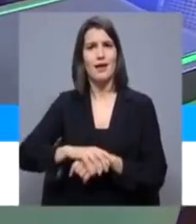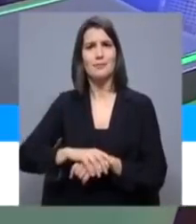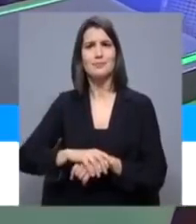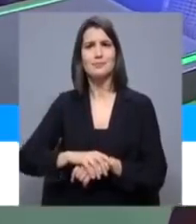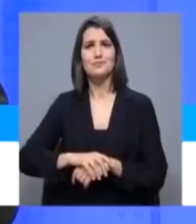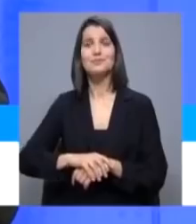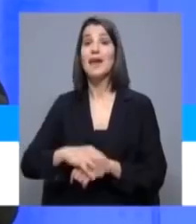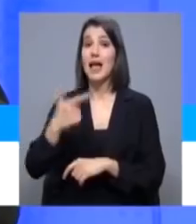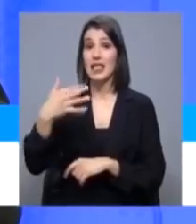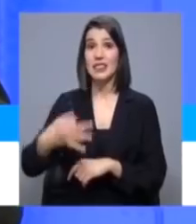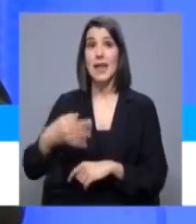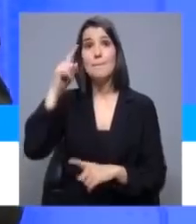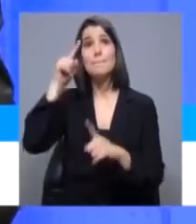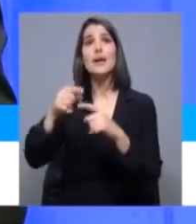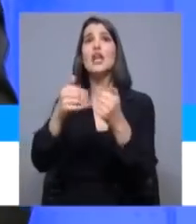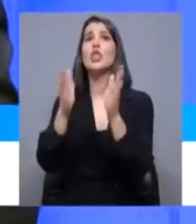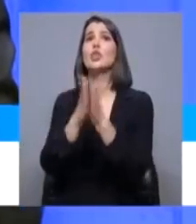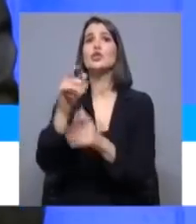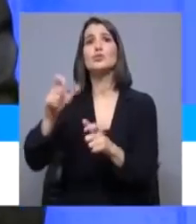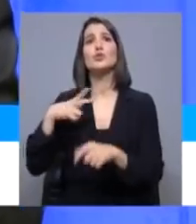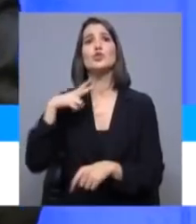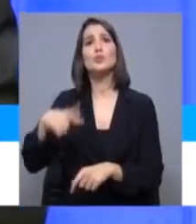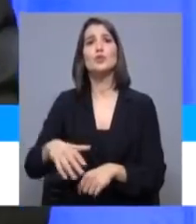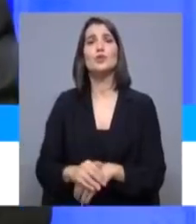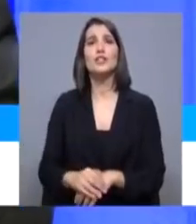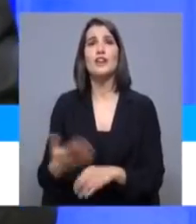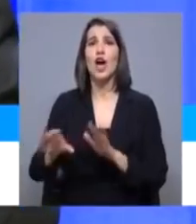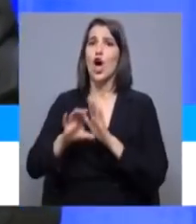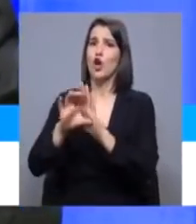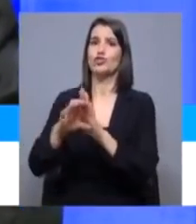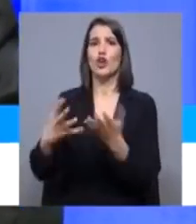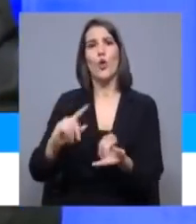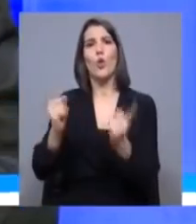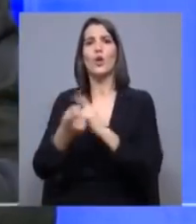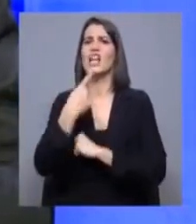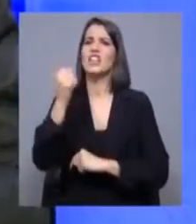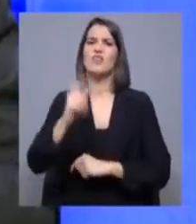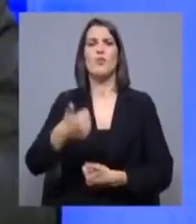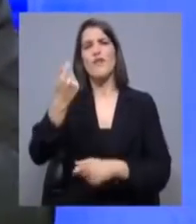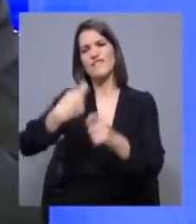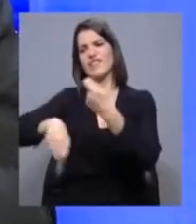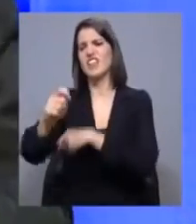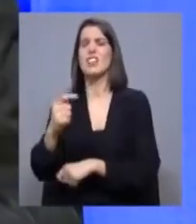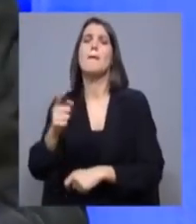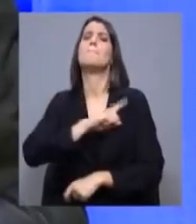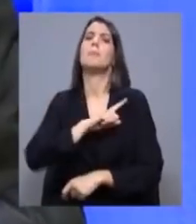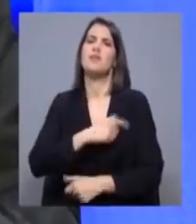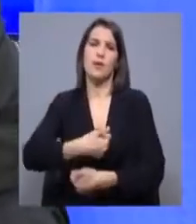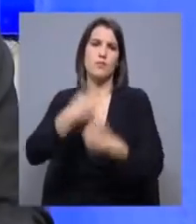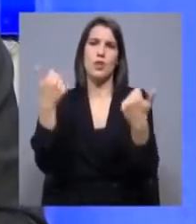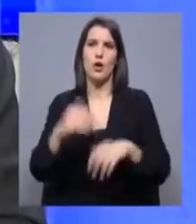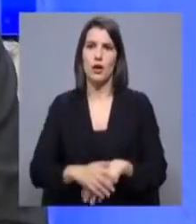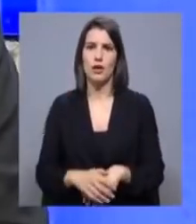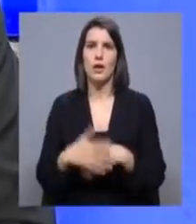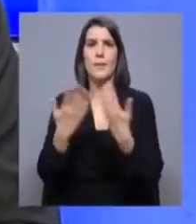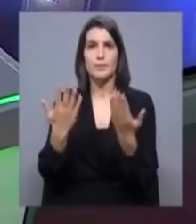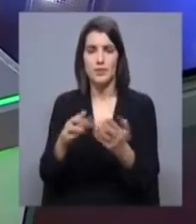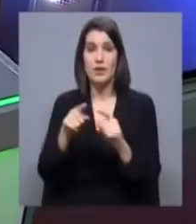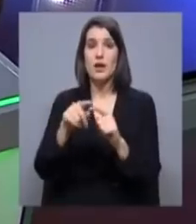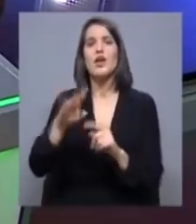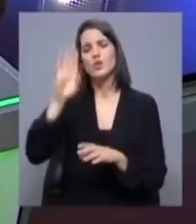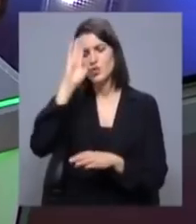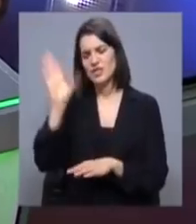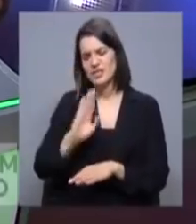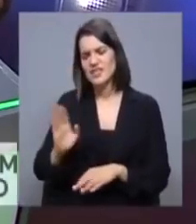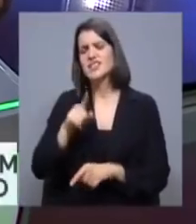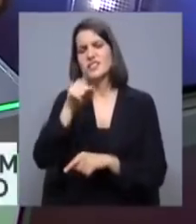ou a Tata para todos os países agora ou chega a dizer que não tem que improvisar ataque nem nada não tenho onde vai voltar aqui nesta terra era